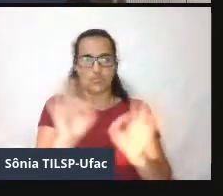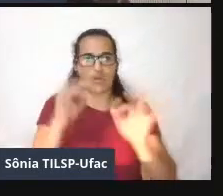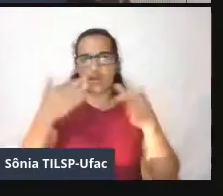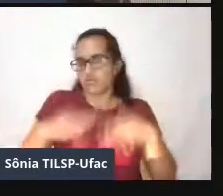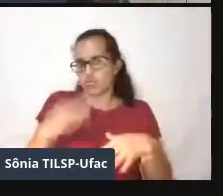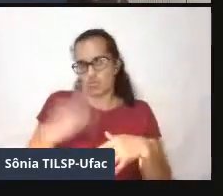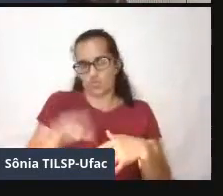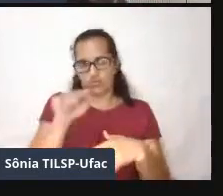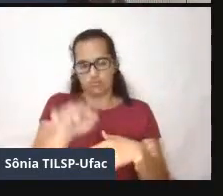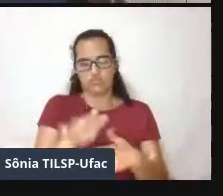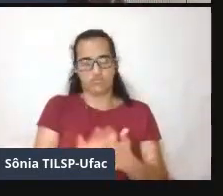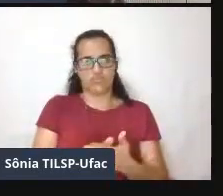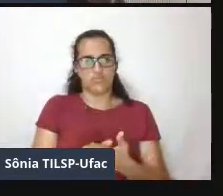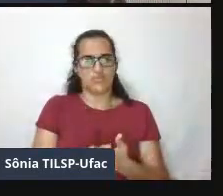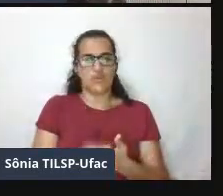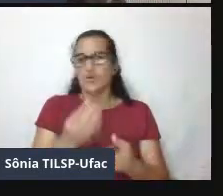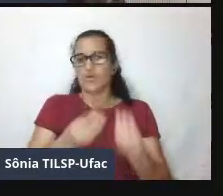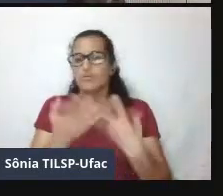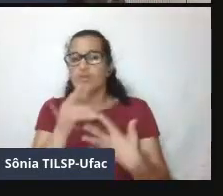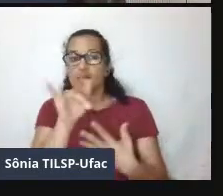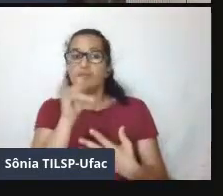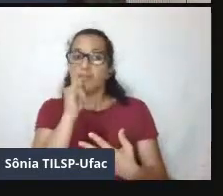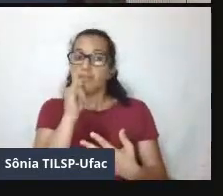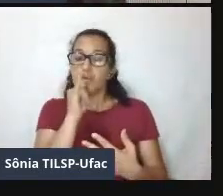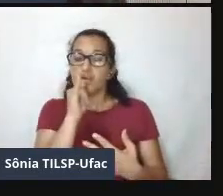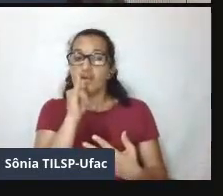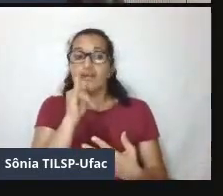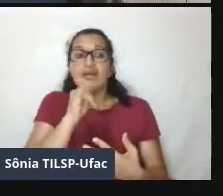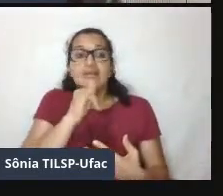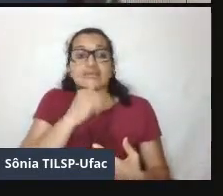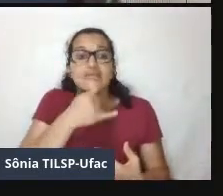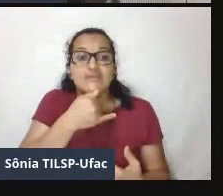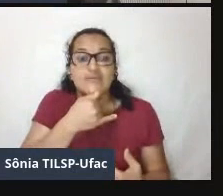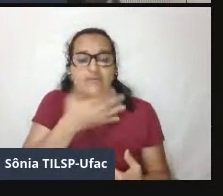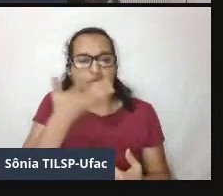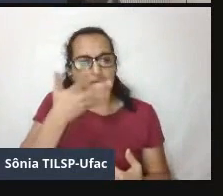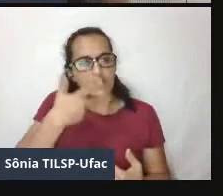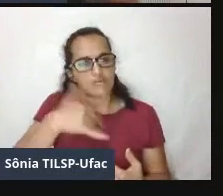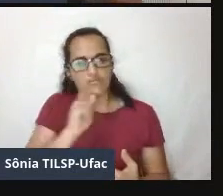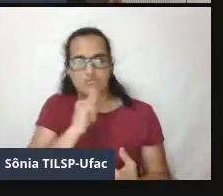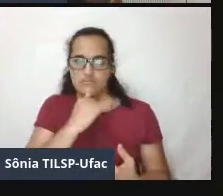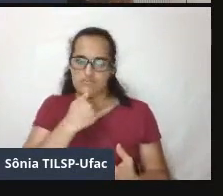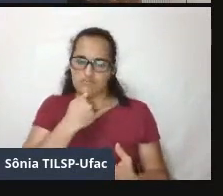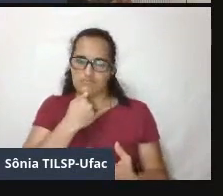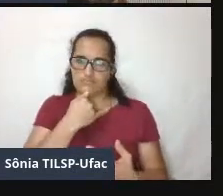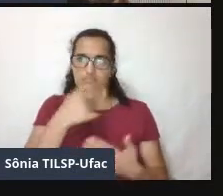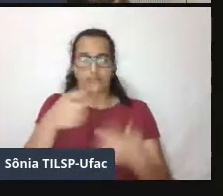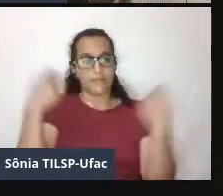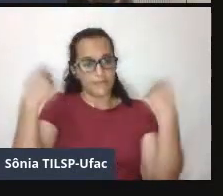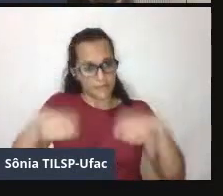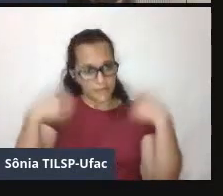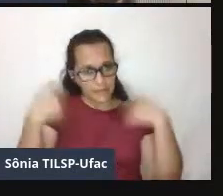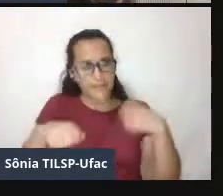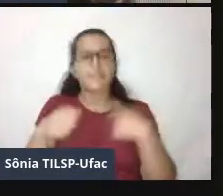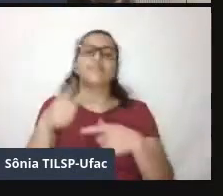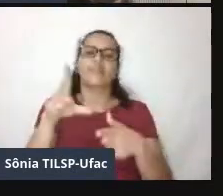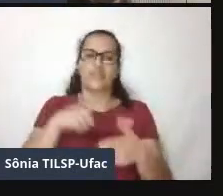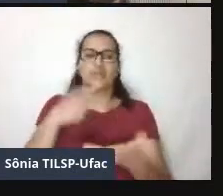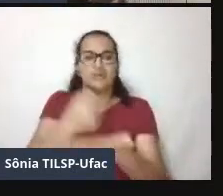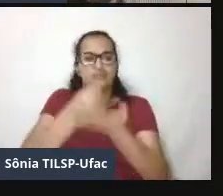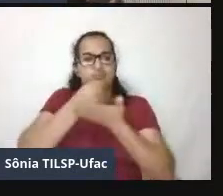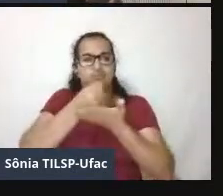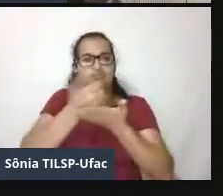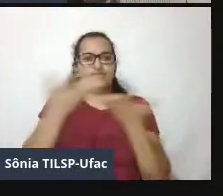pediu para fazer uma medicação. Ela estava triste. Ela era uma criança. Ela precisava ter essa necessidade humana atendida. A